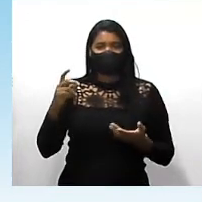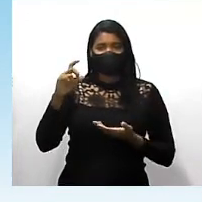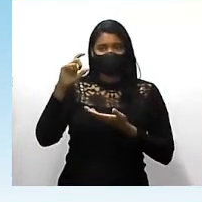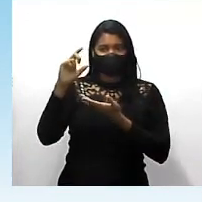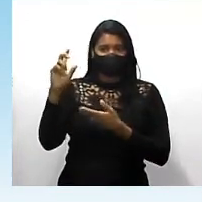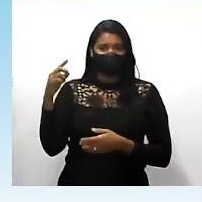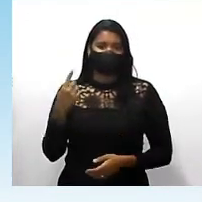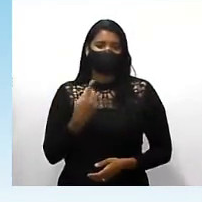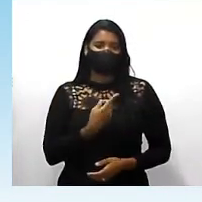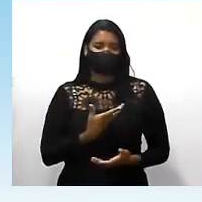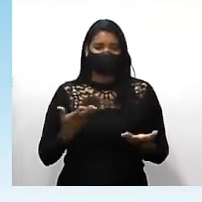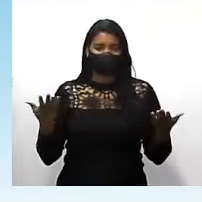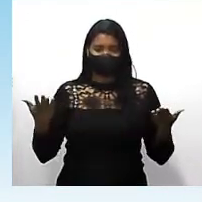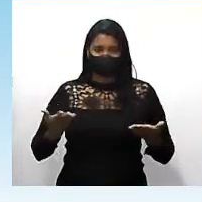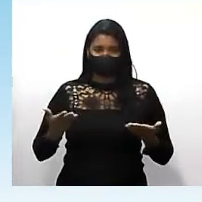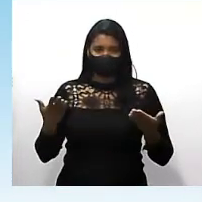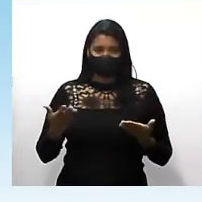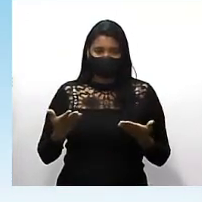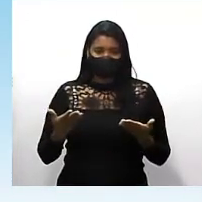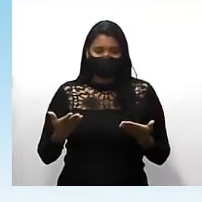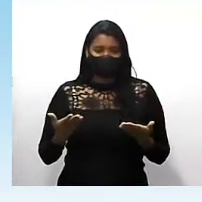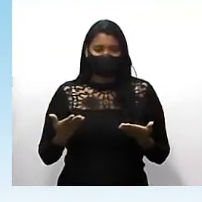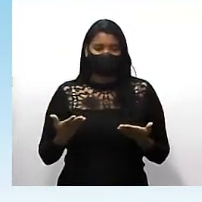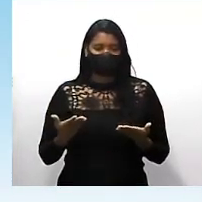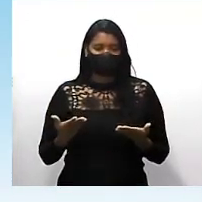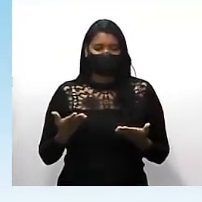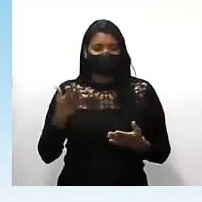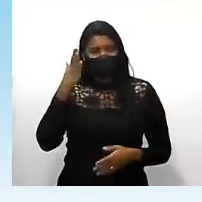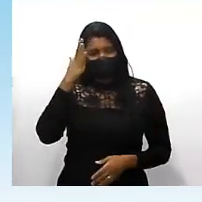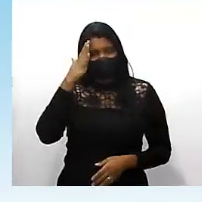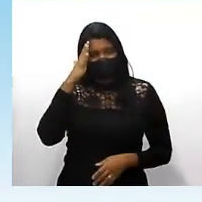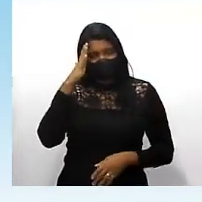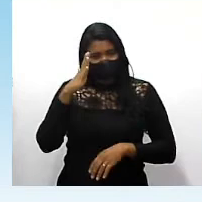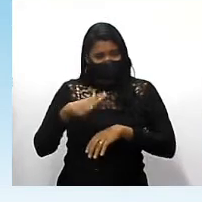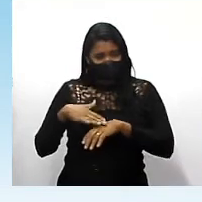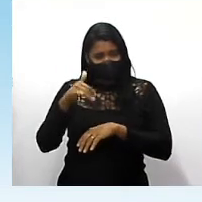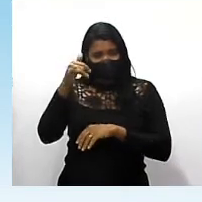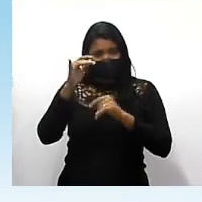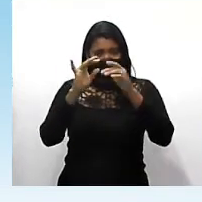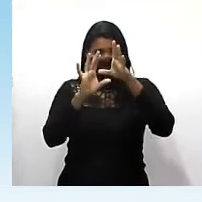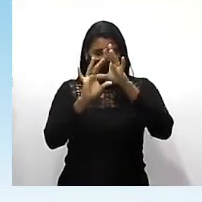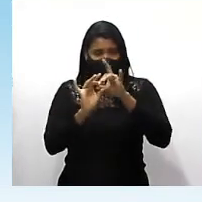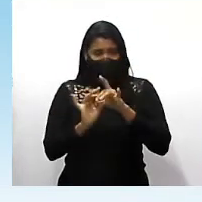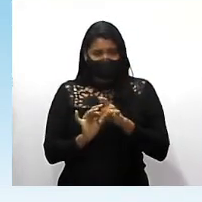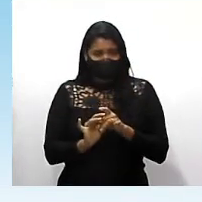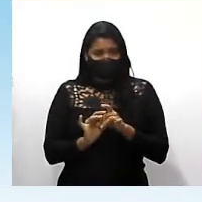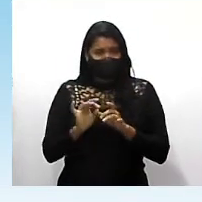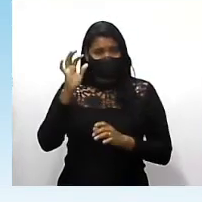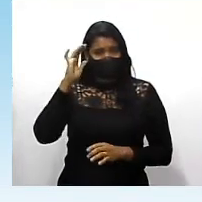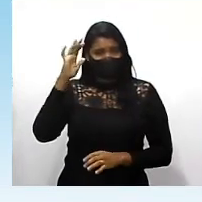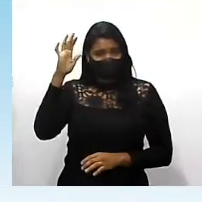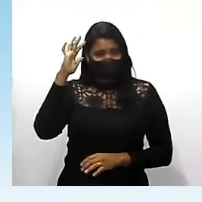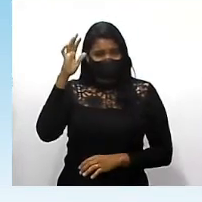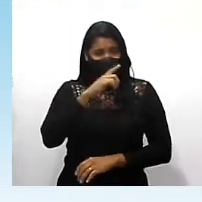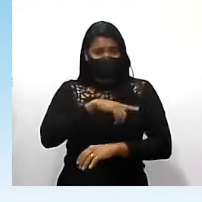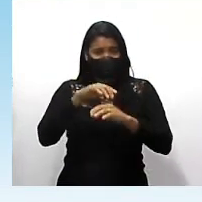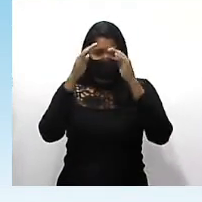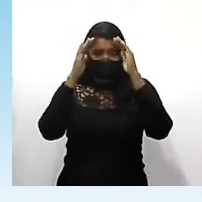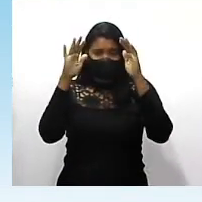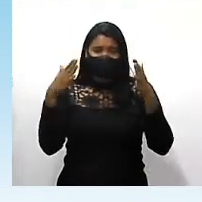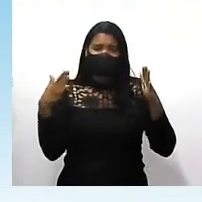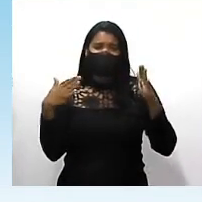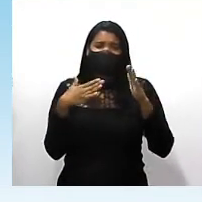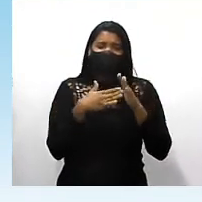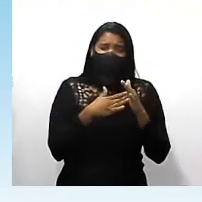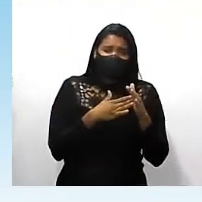nós vamos trabalhar, nós vamos compreender dentro do contexto da filosofia moral quais são os